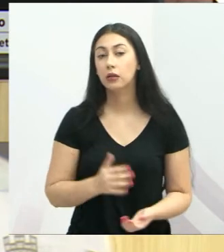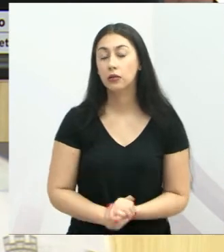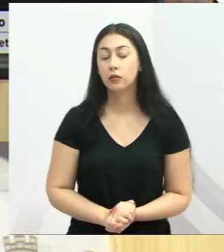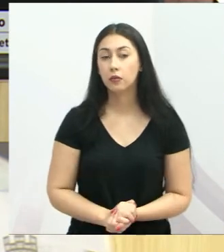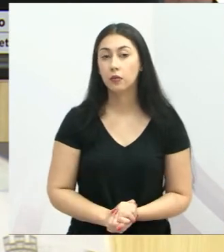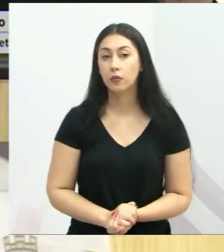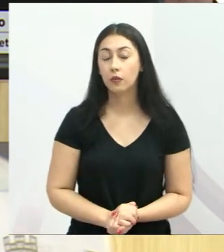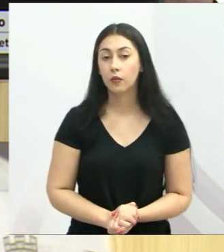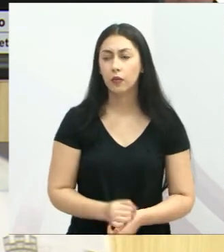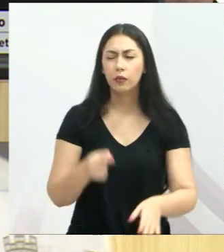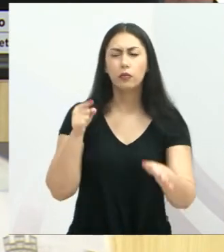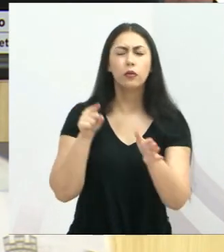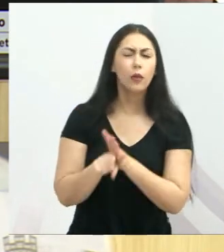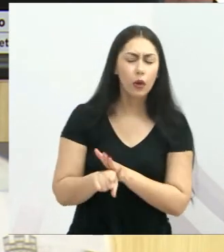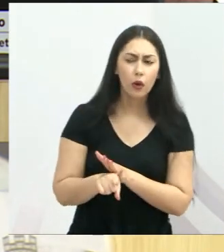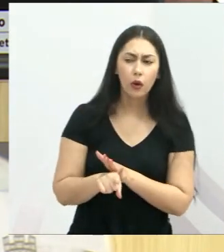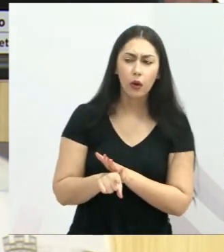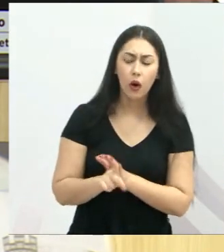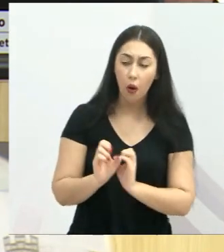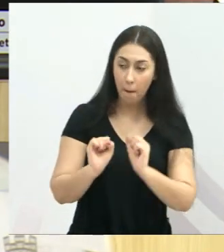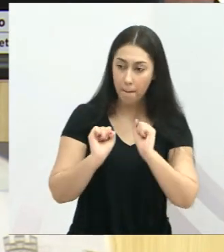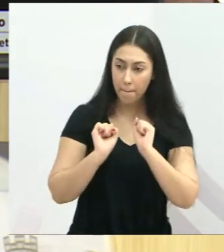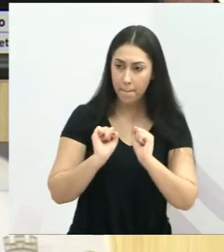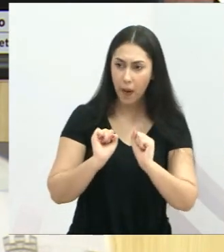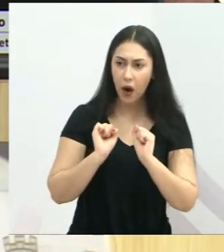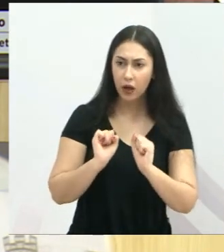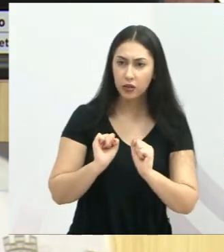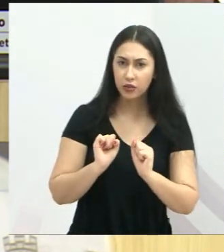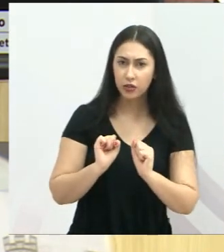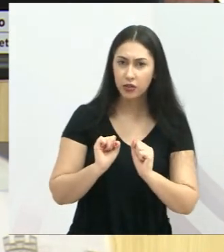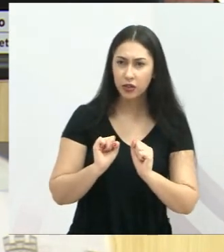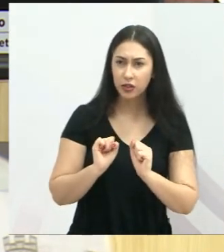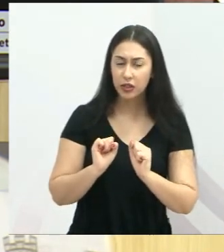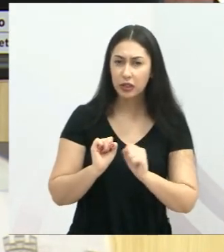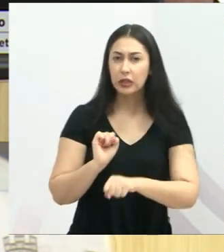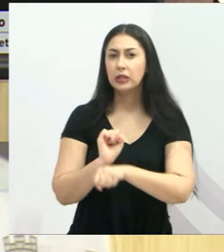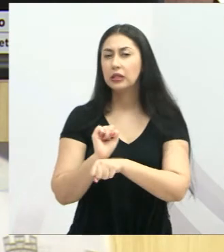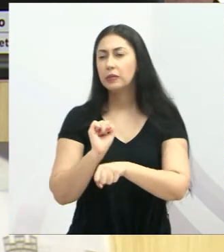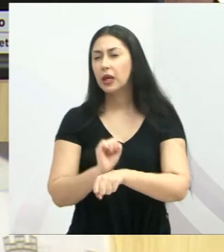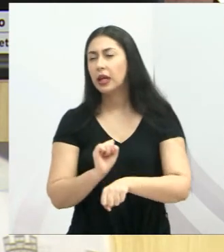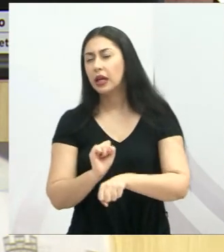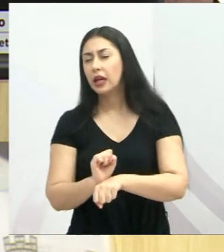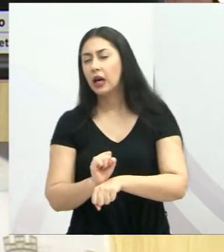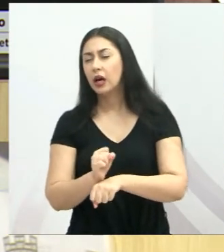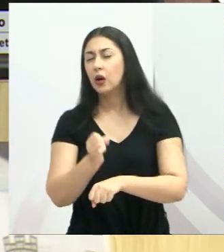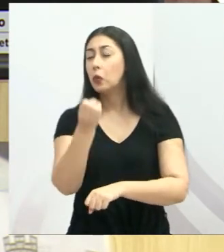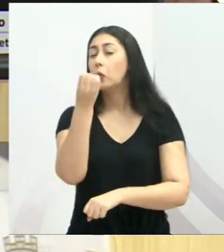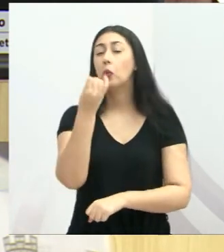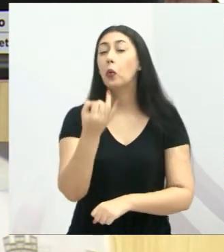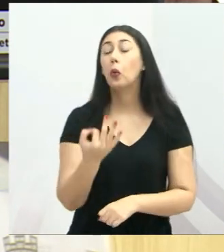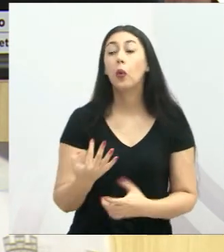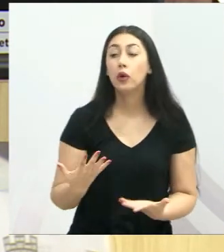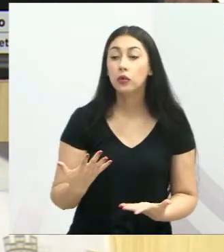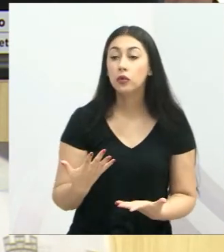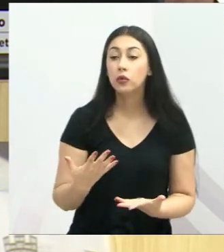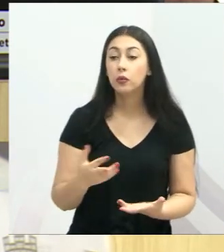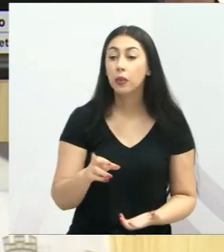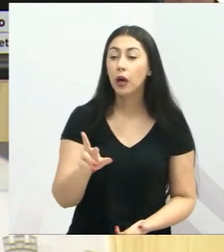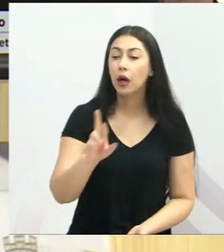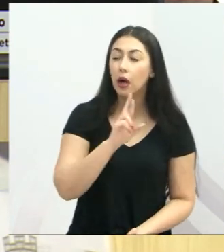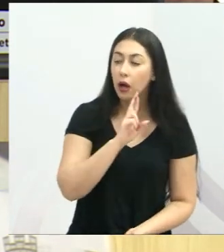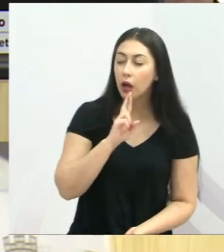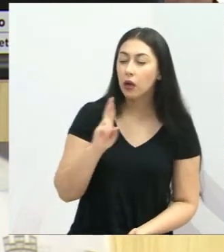a possibilidade de deduções no tempo de espera para obtenção